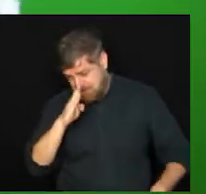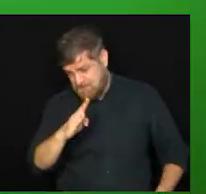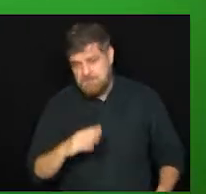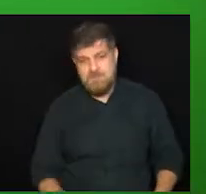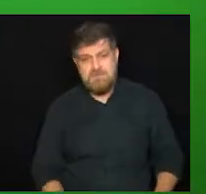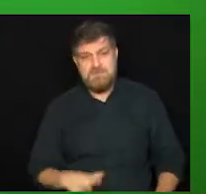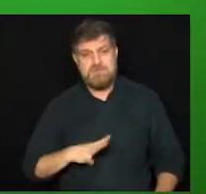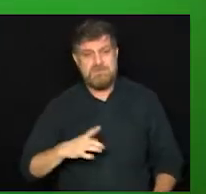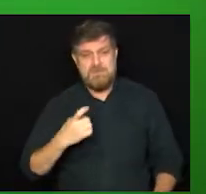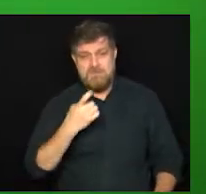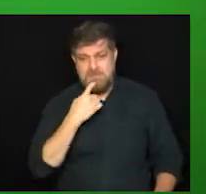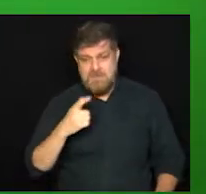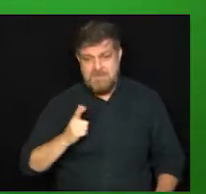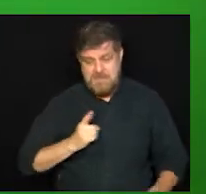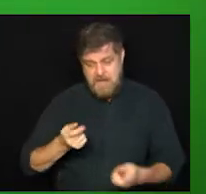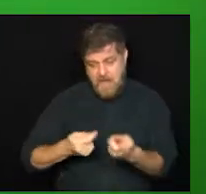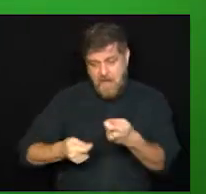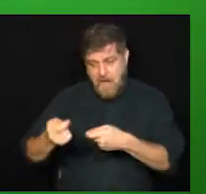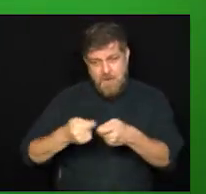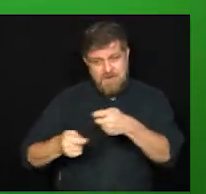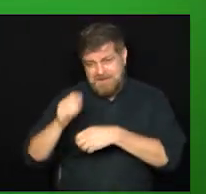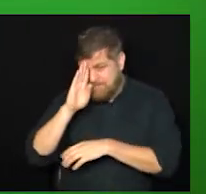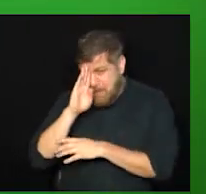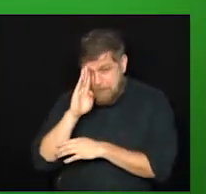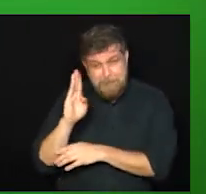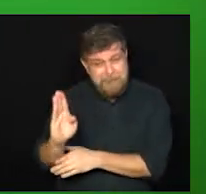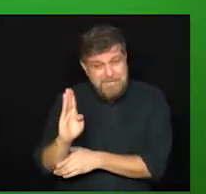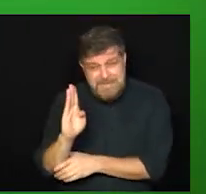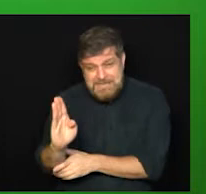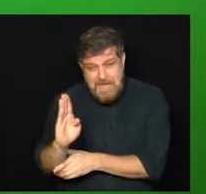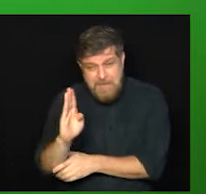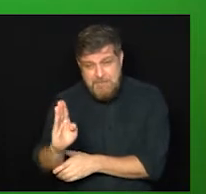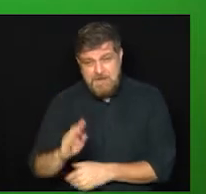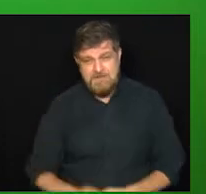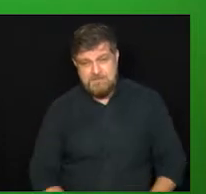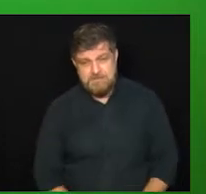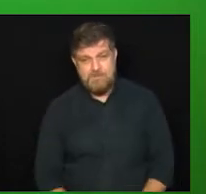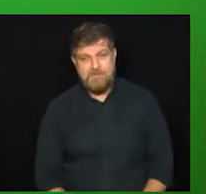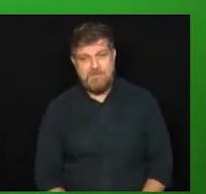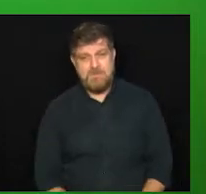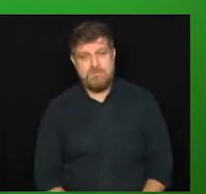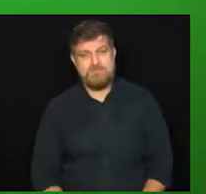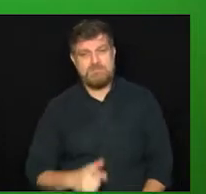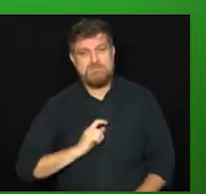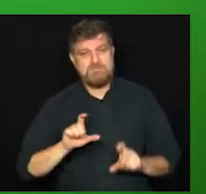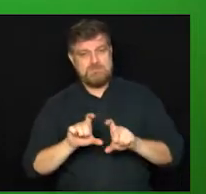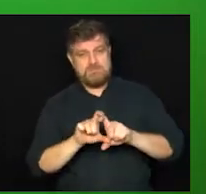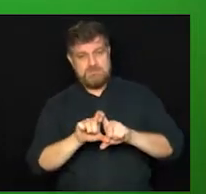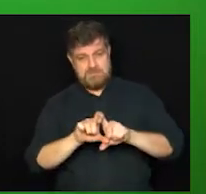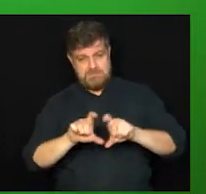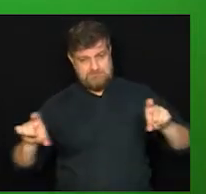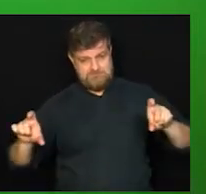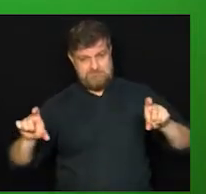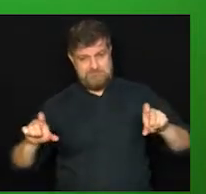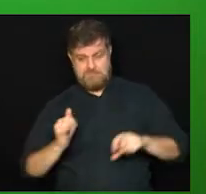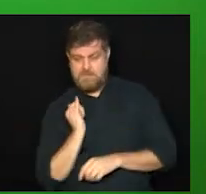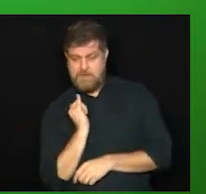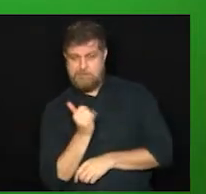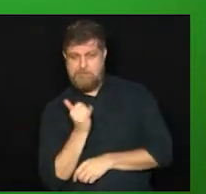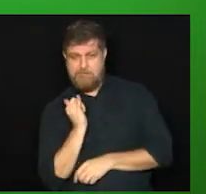negócio como atividade econômica principal, eu tenho usado aqui uma frase forte,